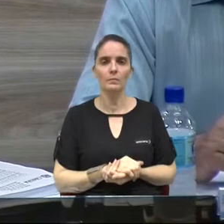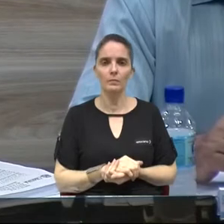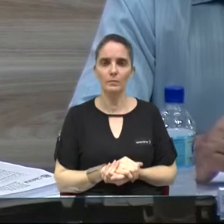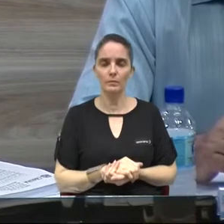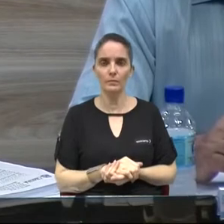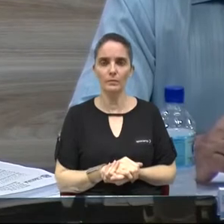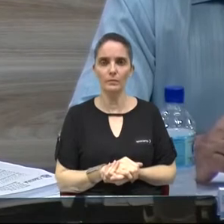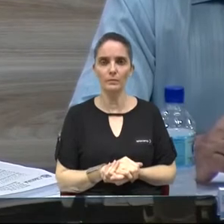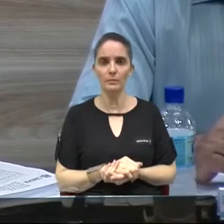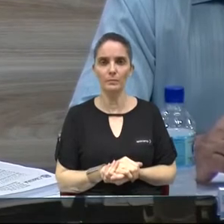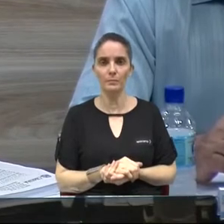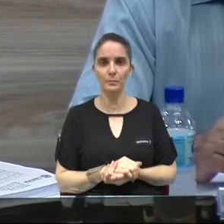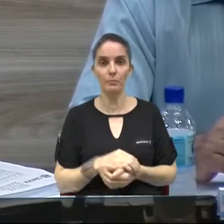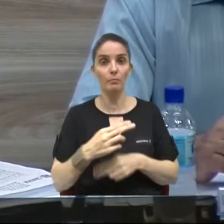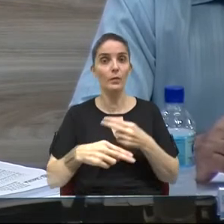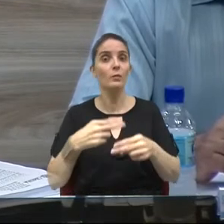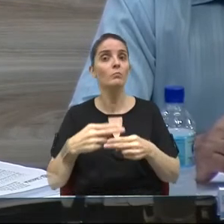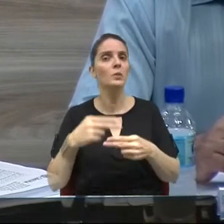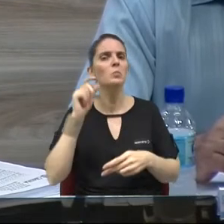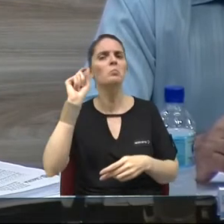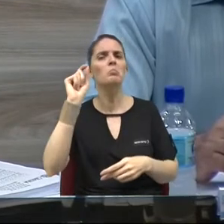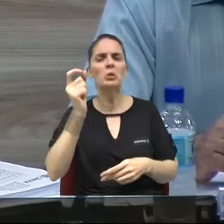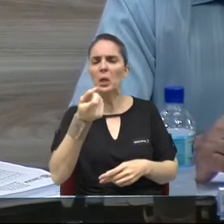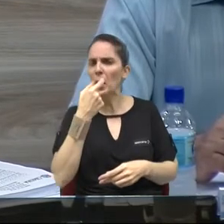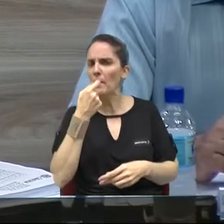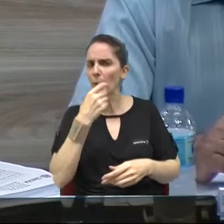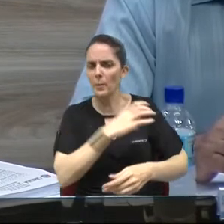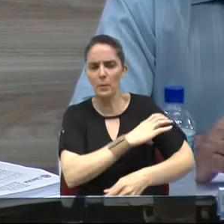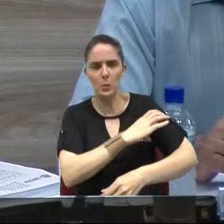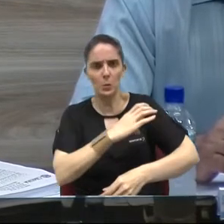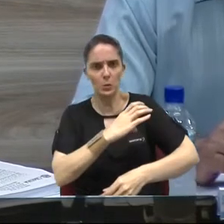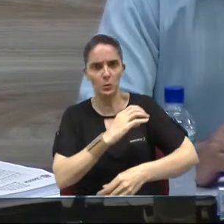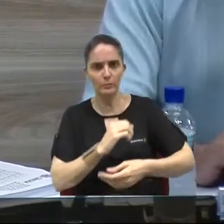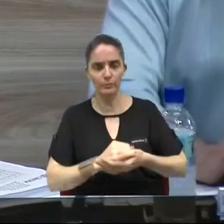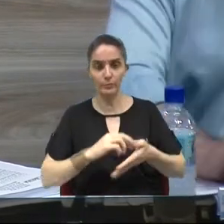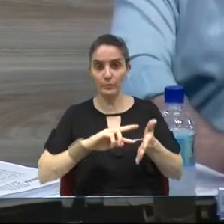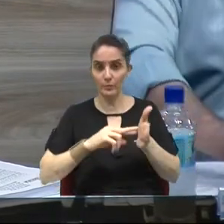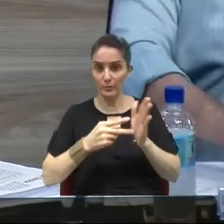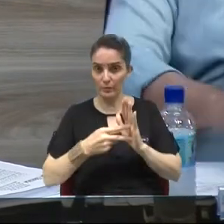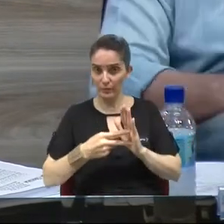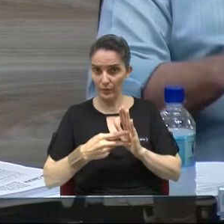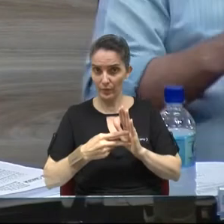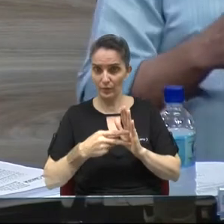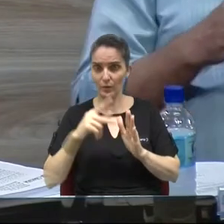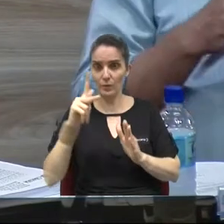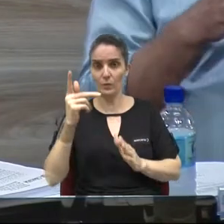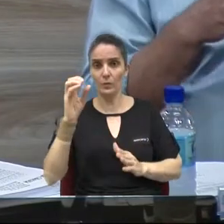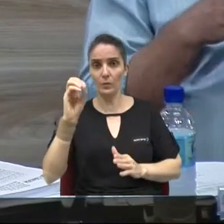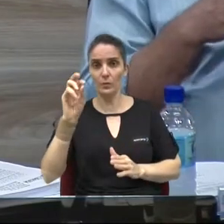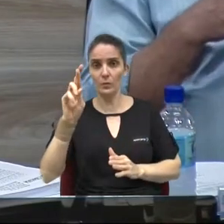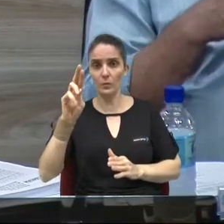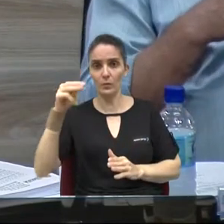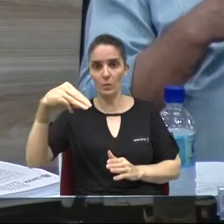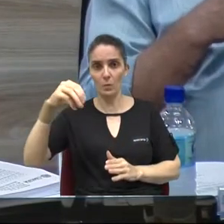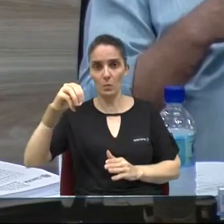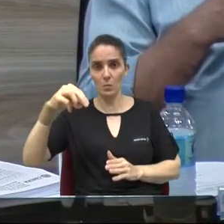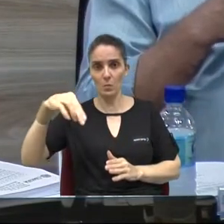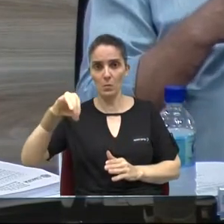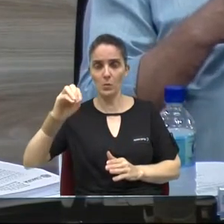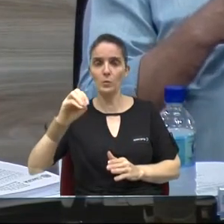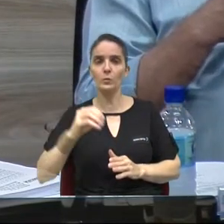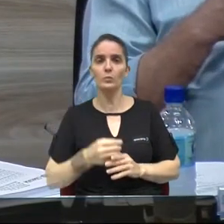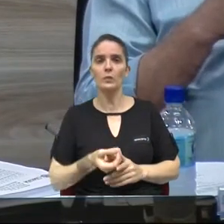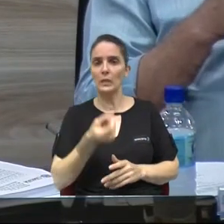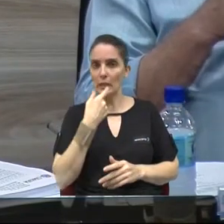né? Então, o que são esses anabolizantes? Eles são esteroides, são hormônios, né? São drogas relacionadas ao